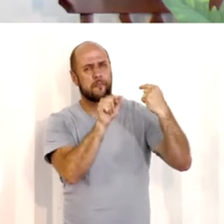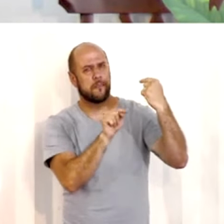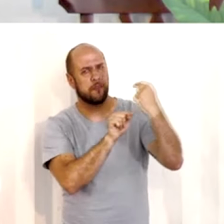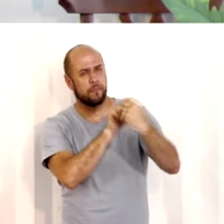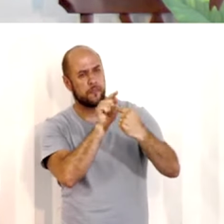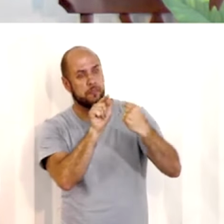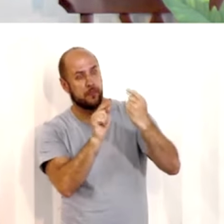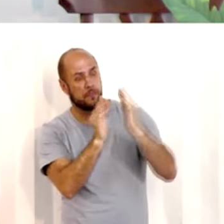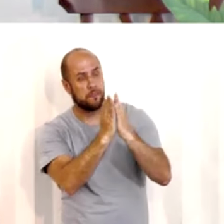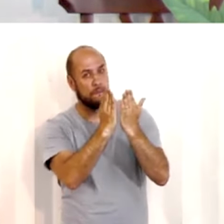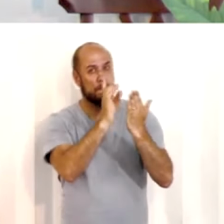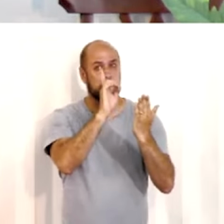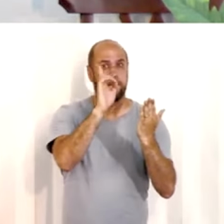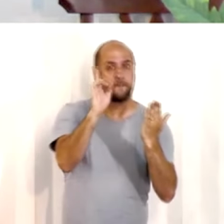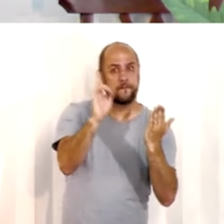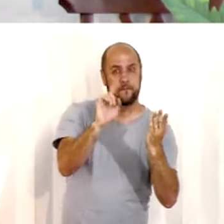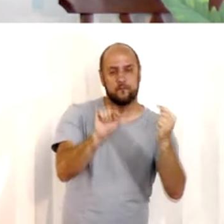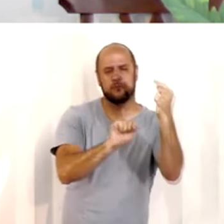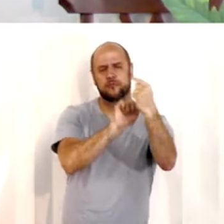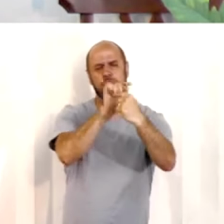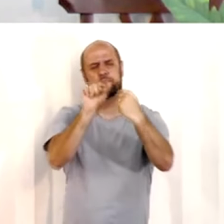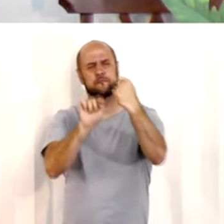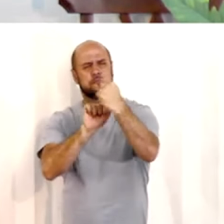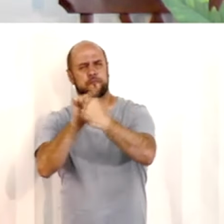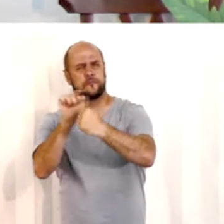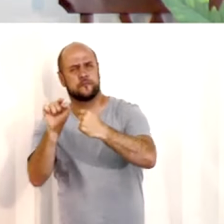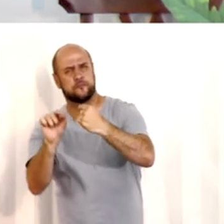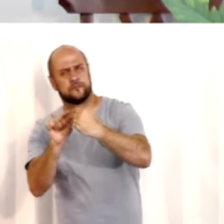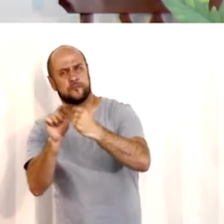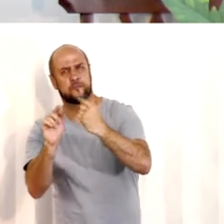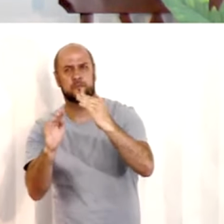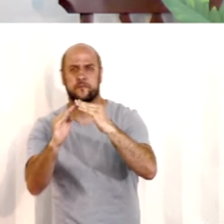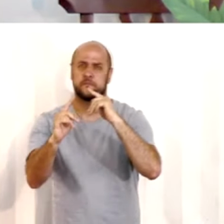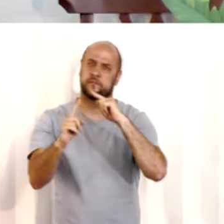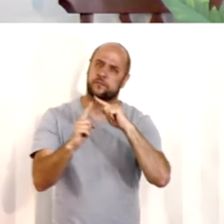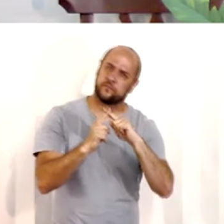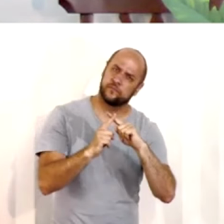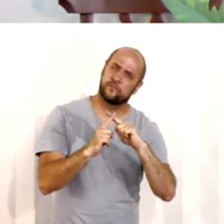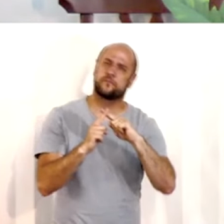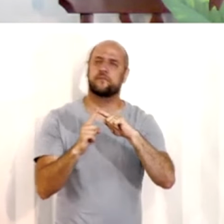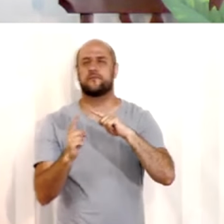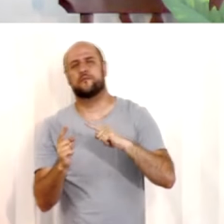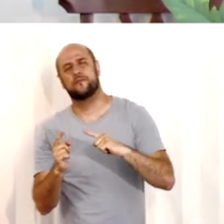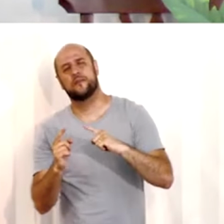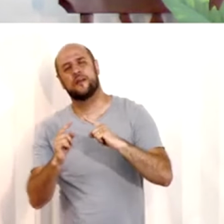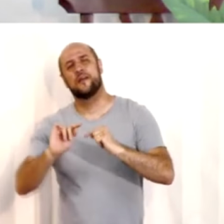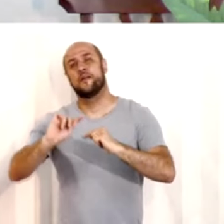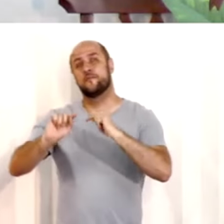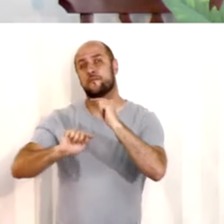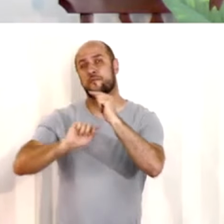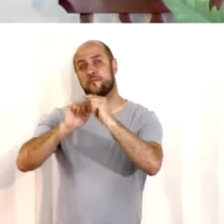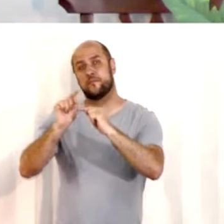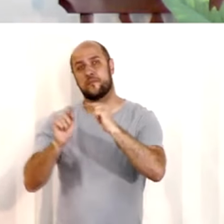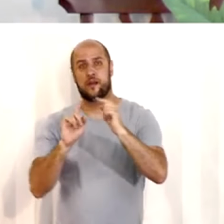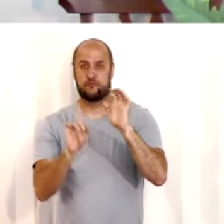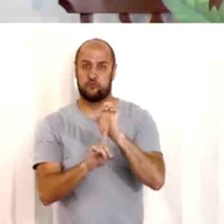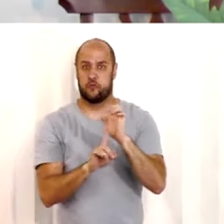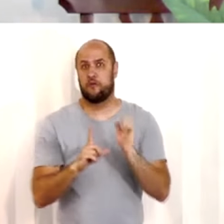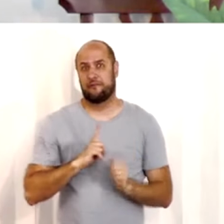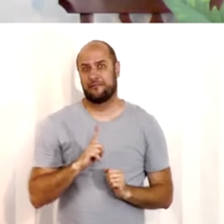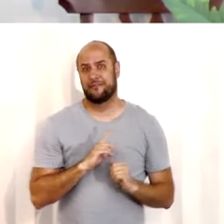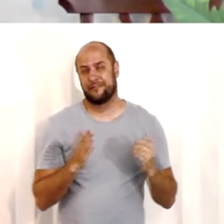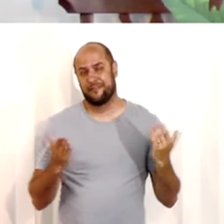é com leitura da Bíblia durante o tempo, com idas e vindas à igreja, escola bíblica